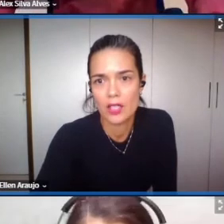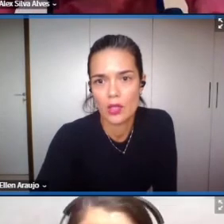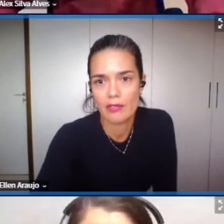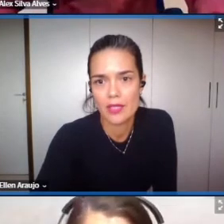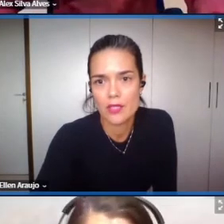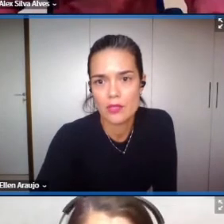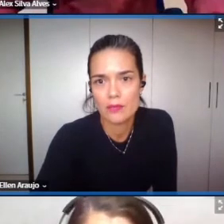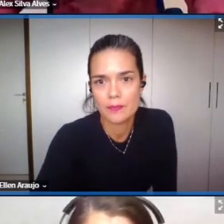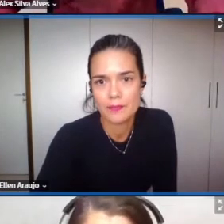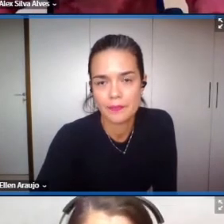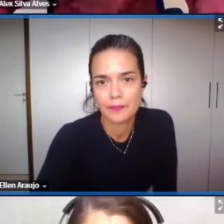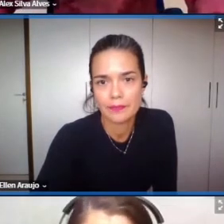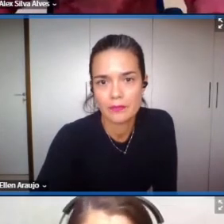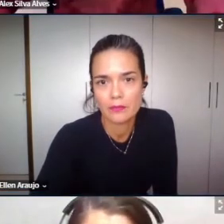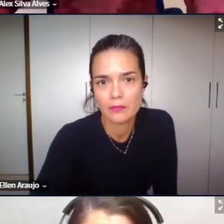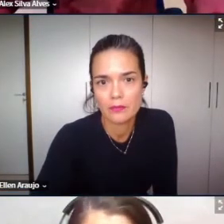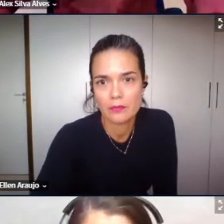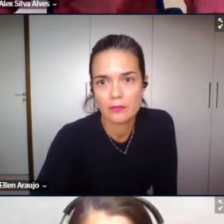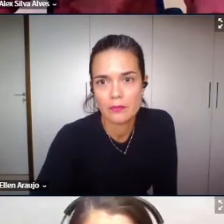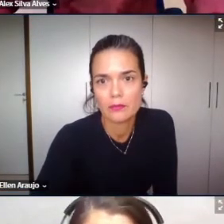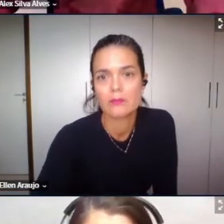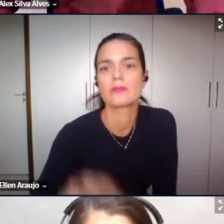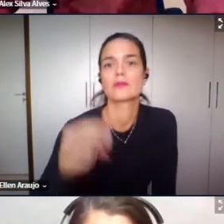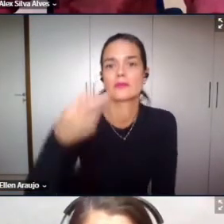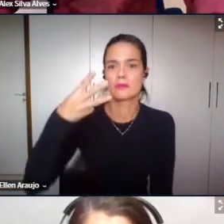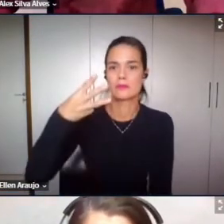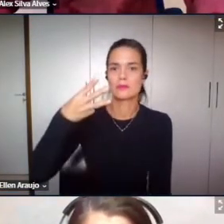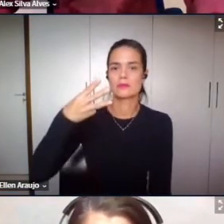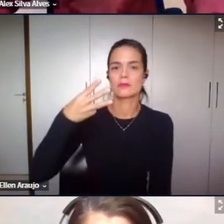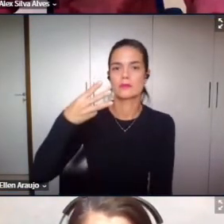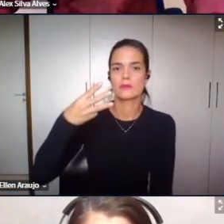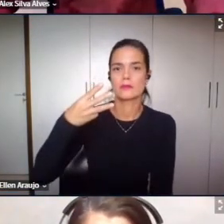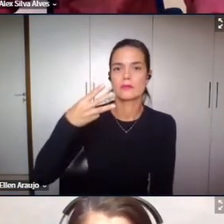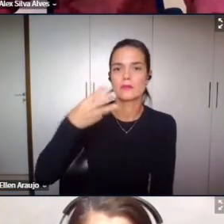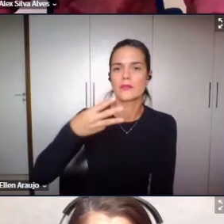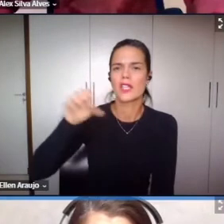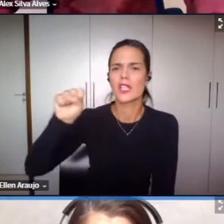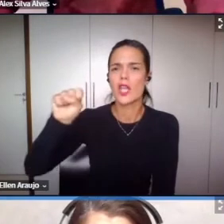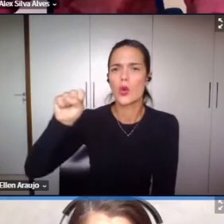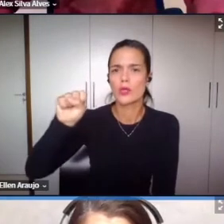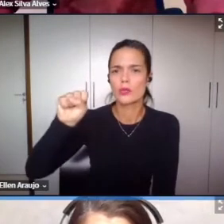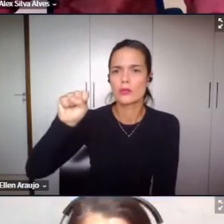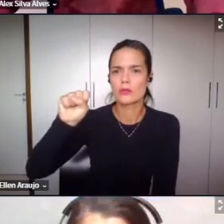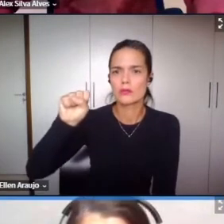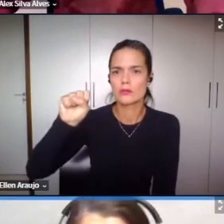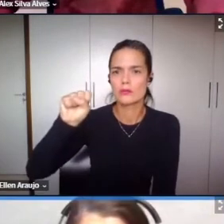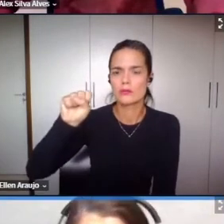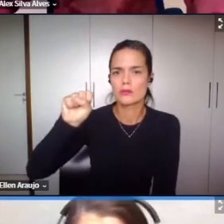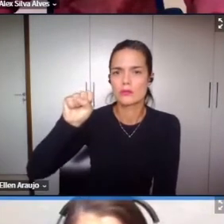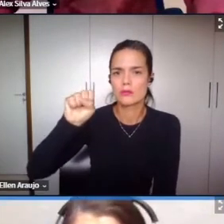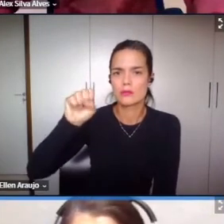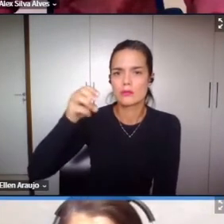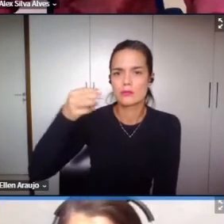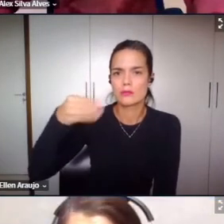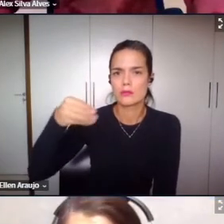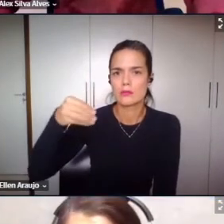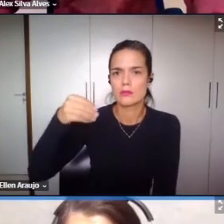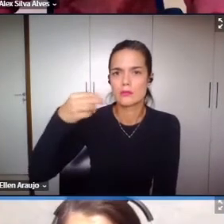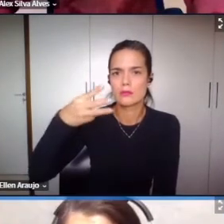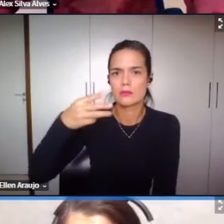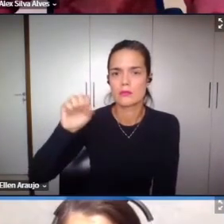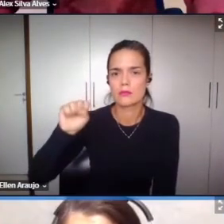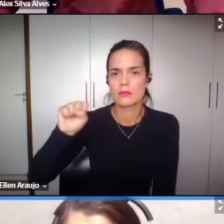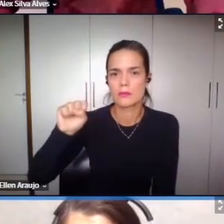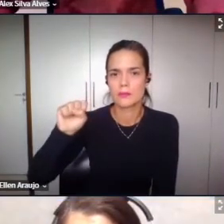Página 39, é isso? Página 30, para mim deu 38, estava. A questão é muito, muito